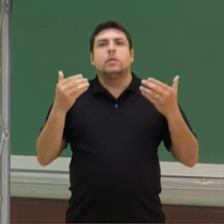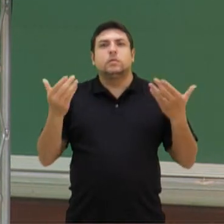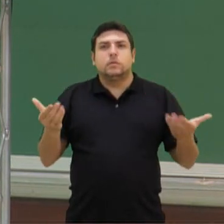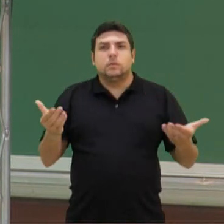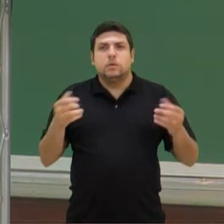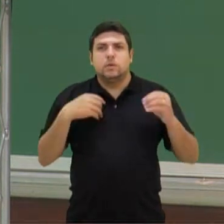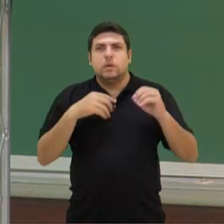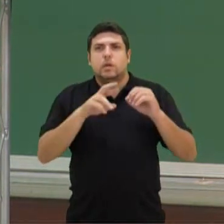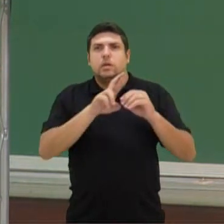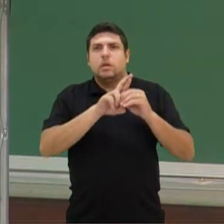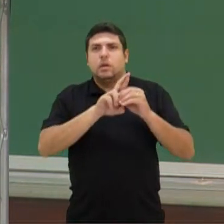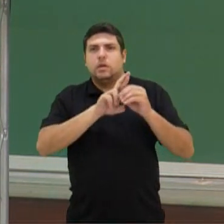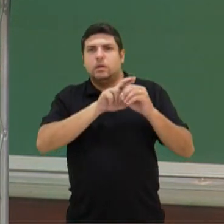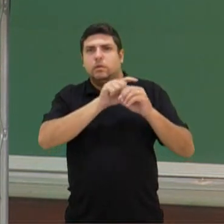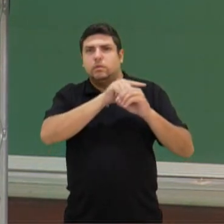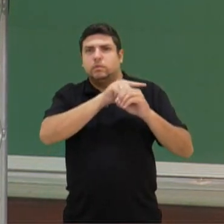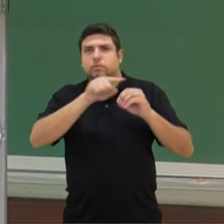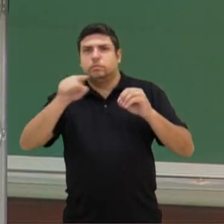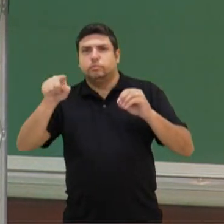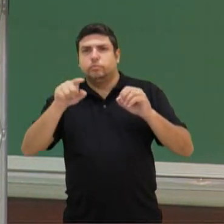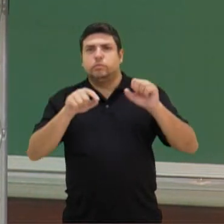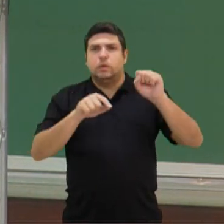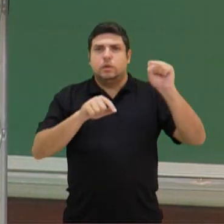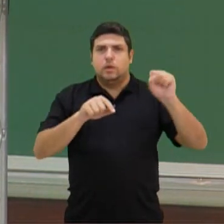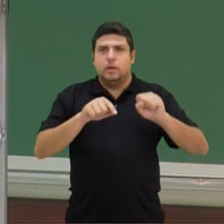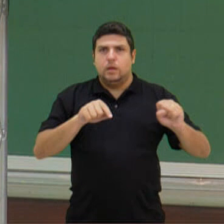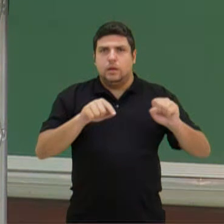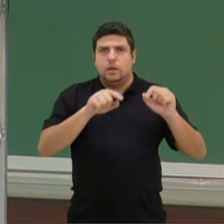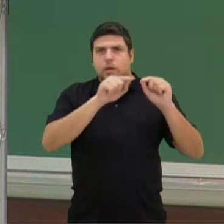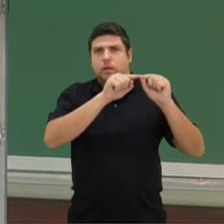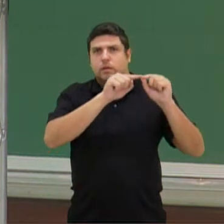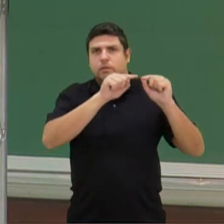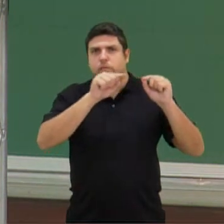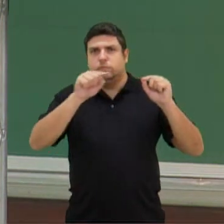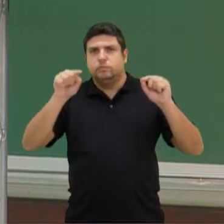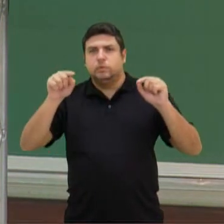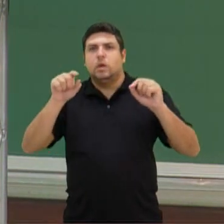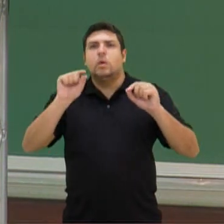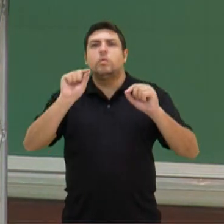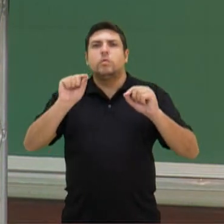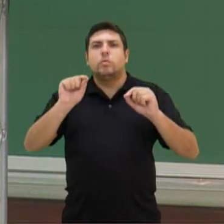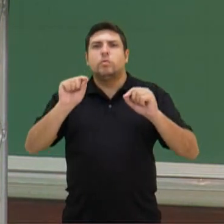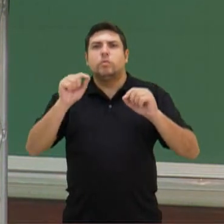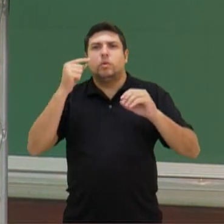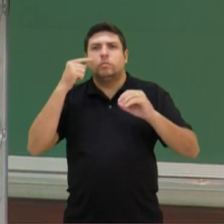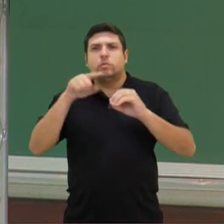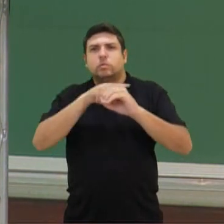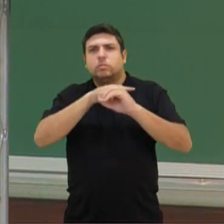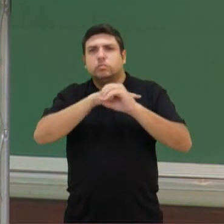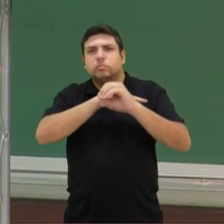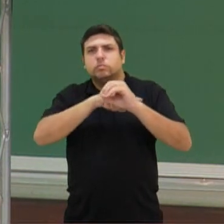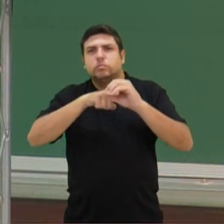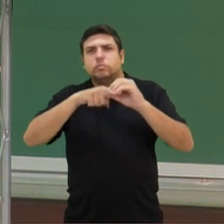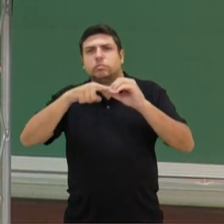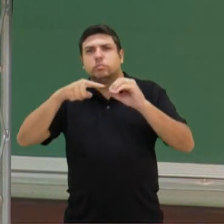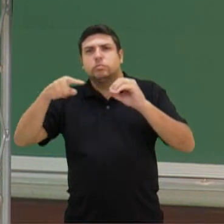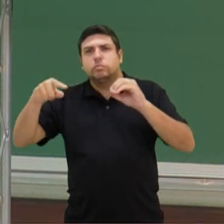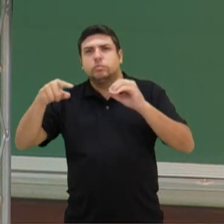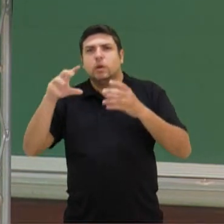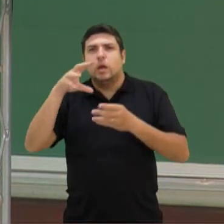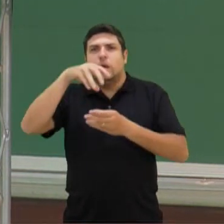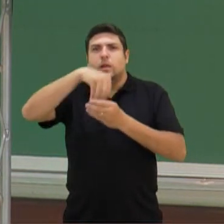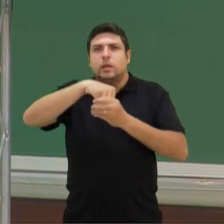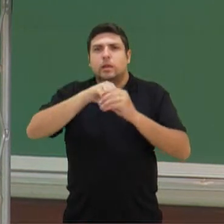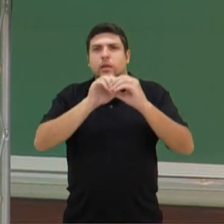reta S, é menor que o raio. Logo, a reta S é secante à circunferência. Ela passa por dentro, em